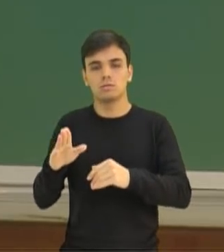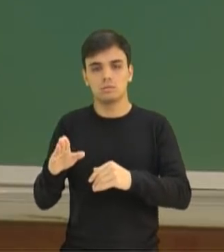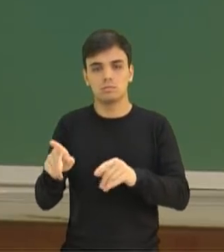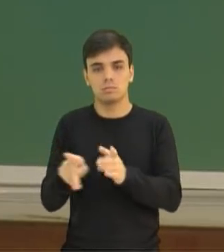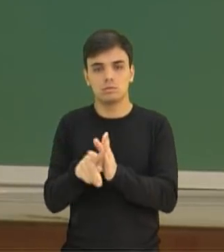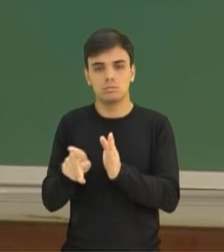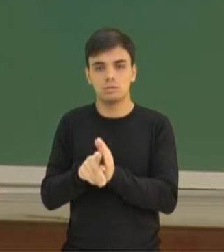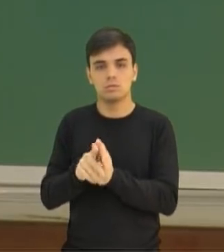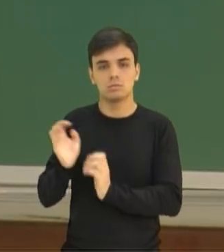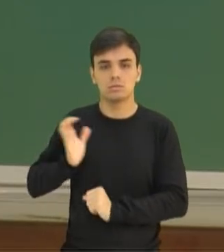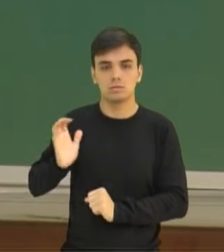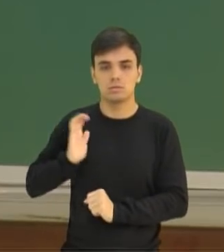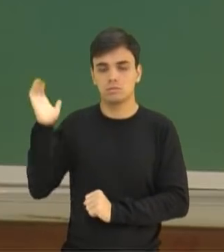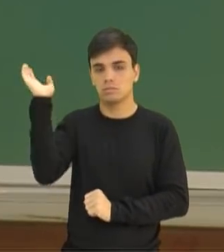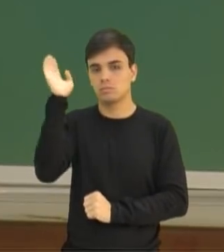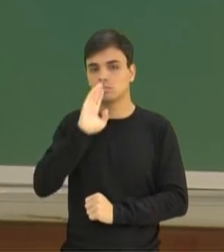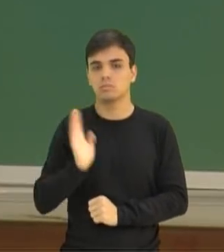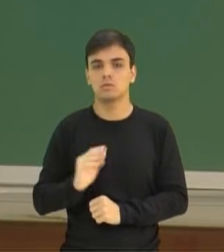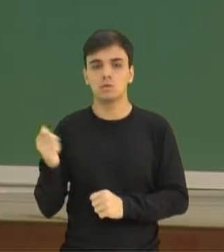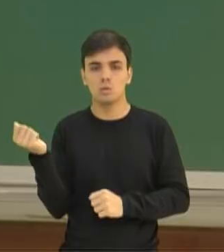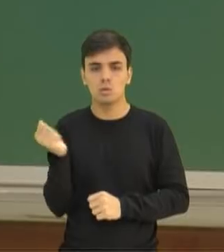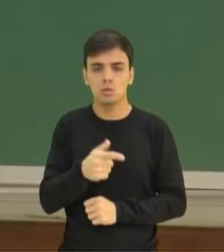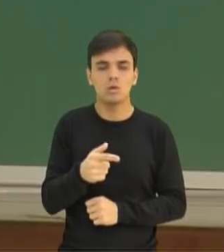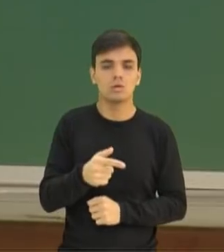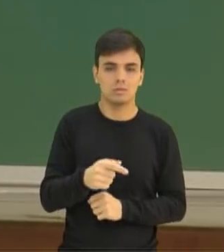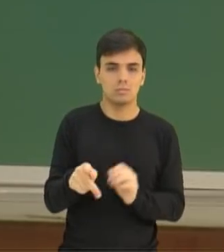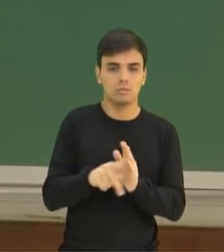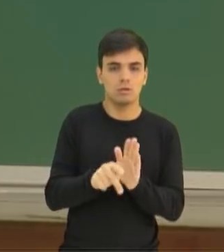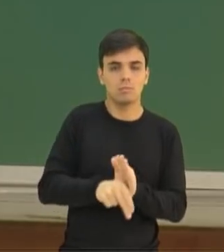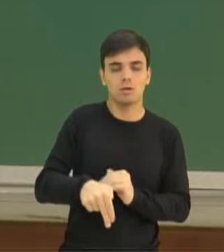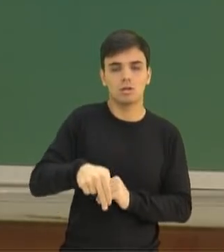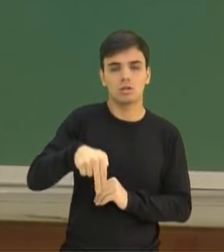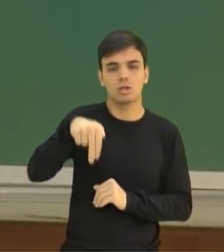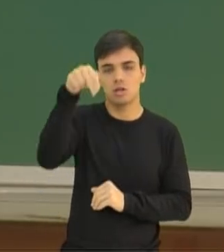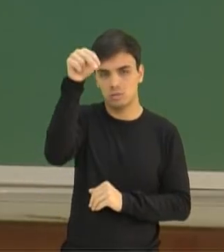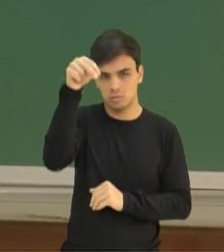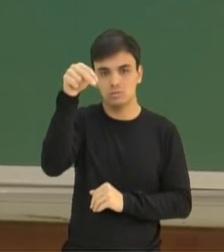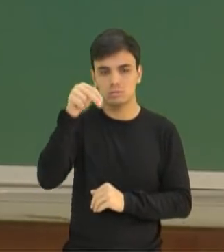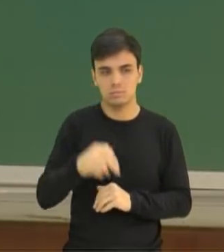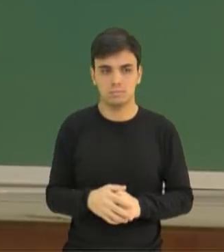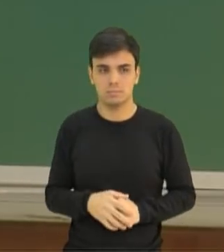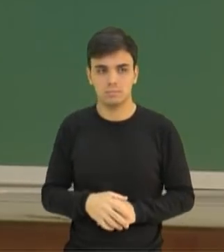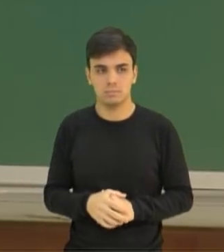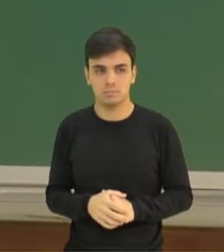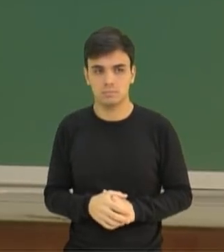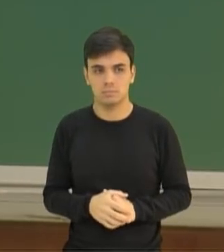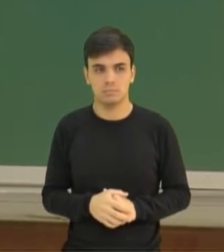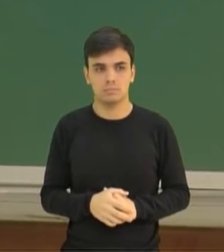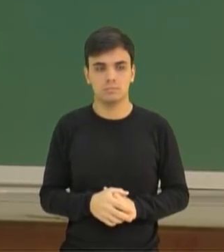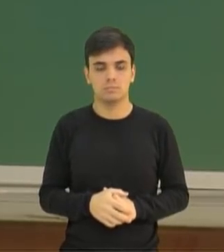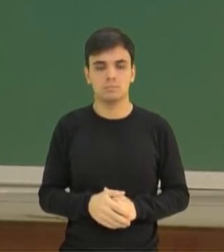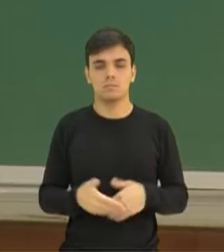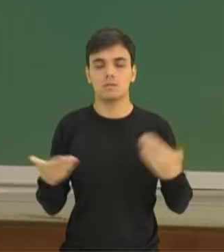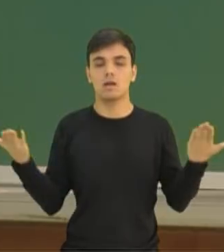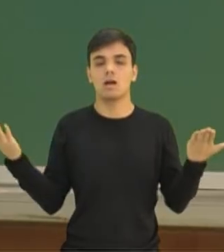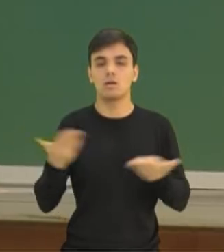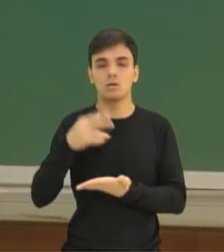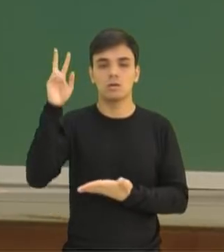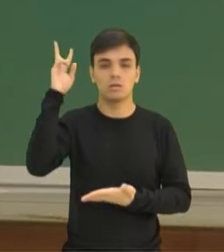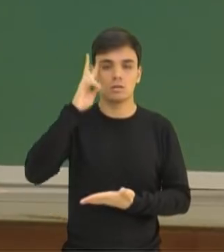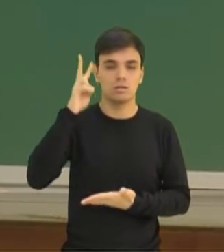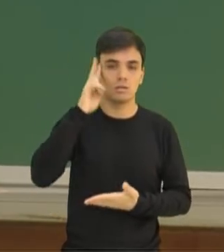Brasil do que a região Norte, até por essas características e fatores históricos. Aí vamos relembrar